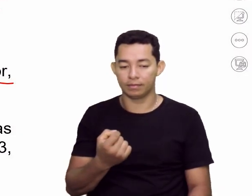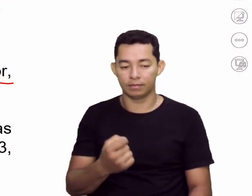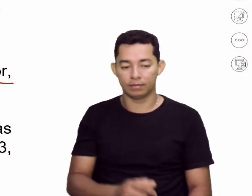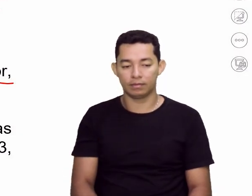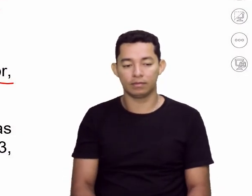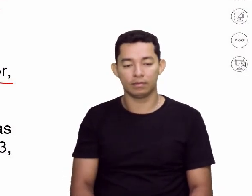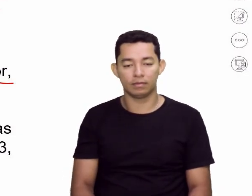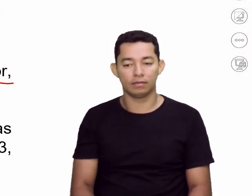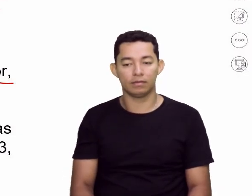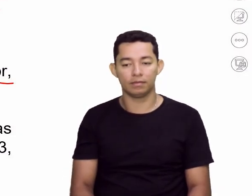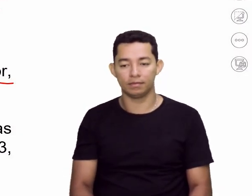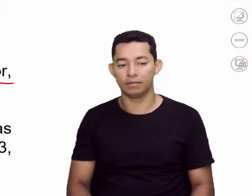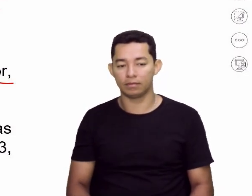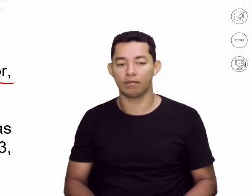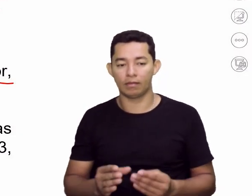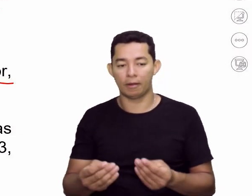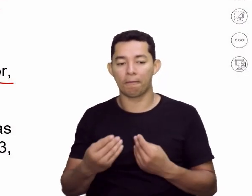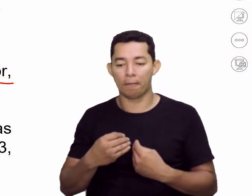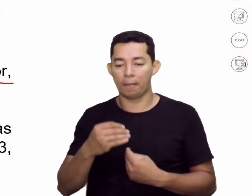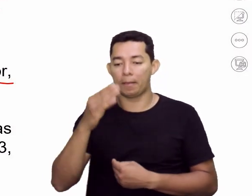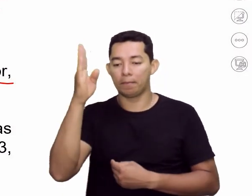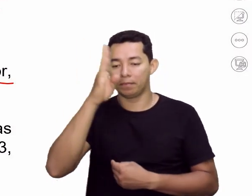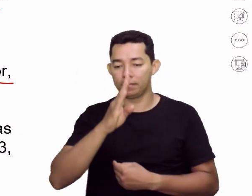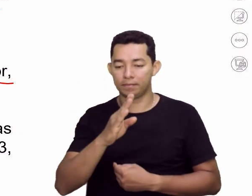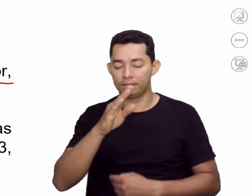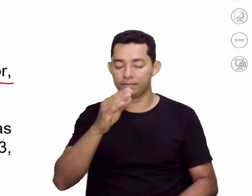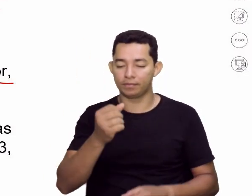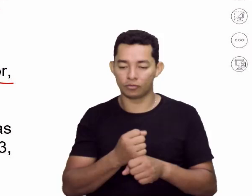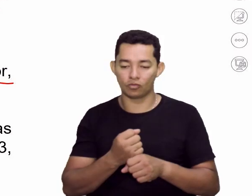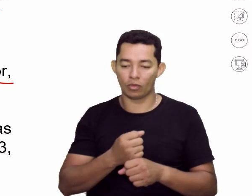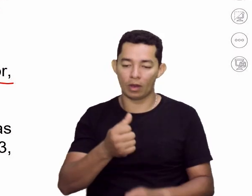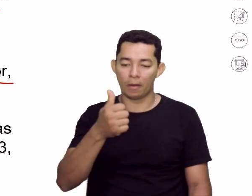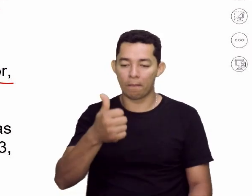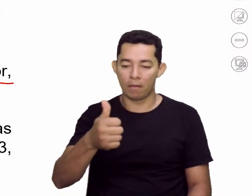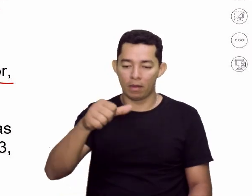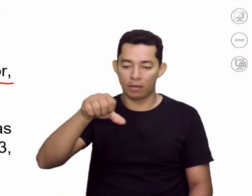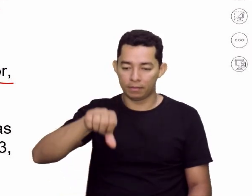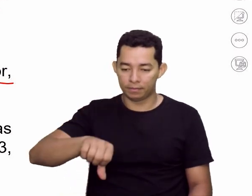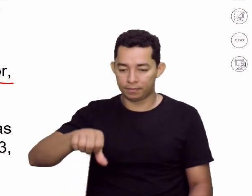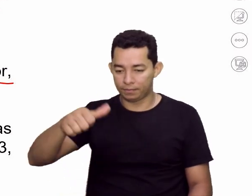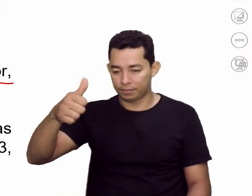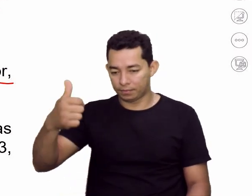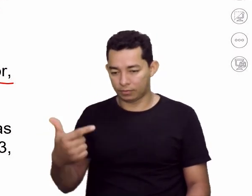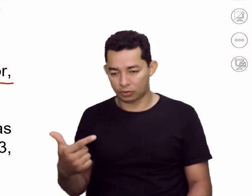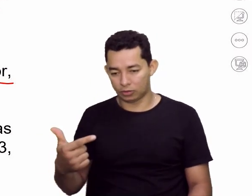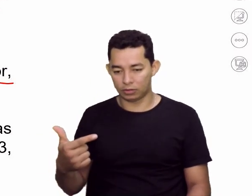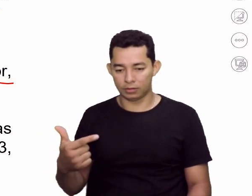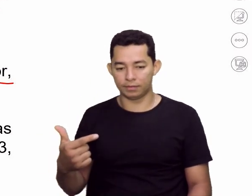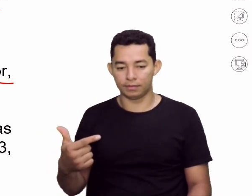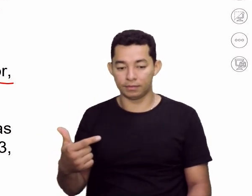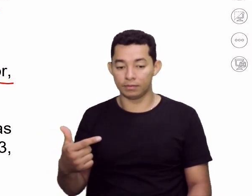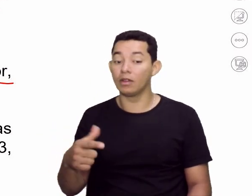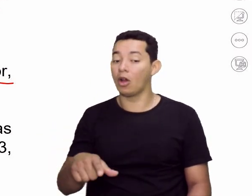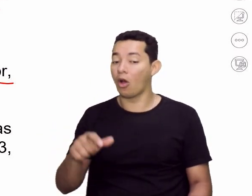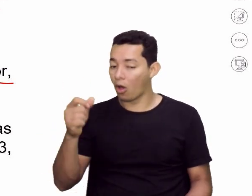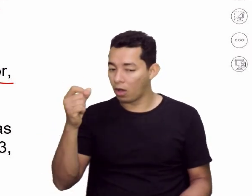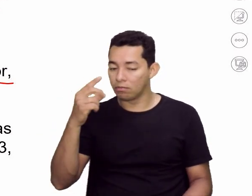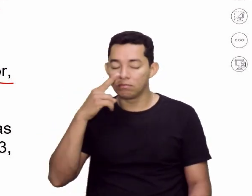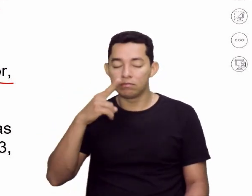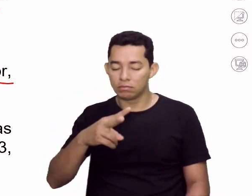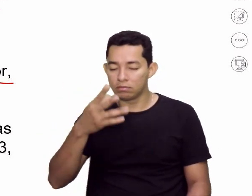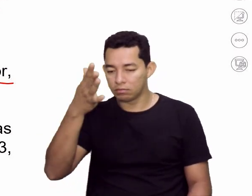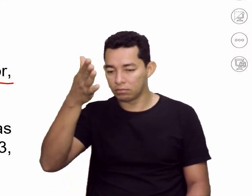Né? Segal veio ao Brasil em 1912. Grava essa data aí, tá? Isso é importante. Né? Para expor suas